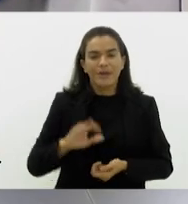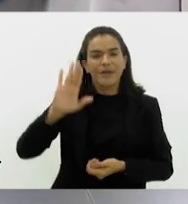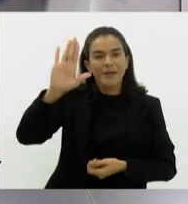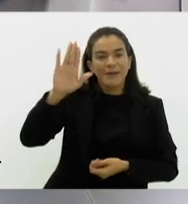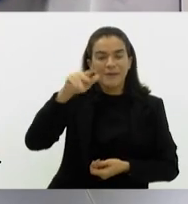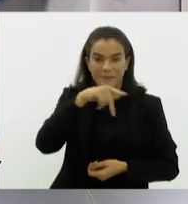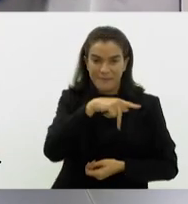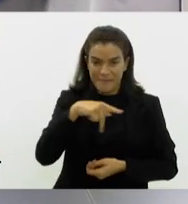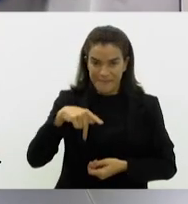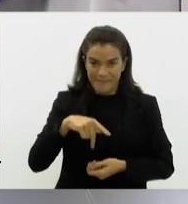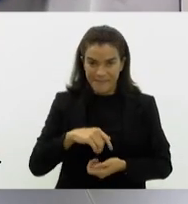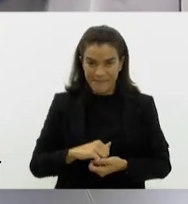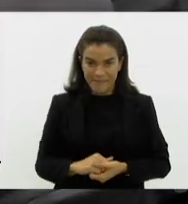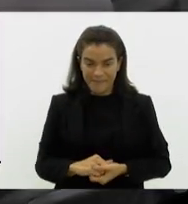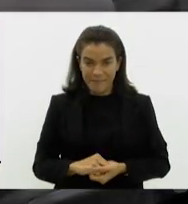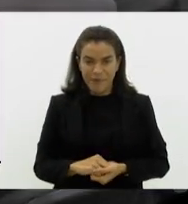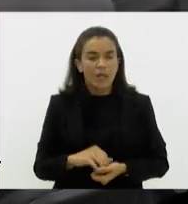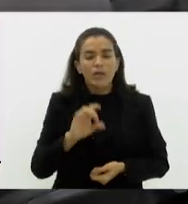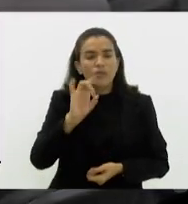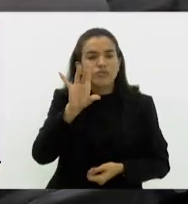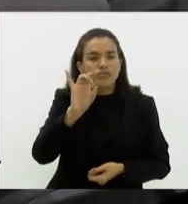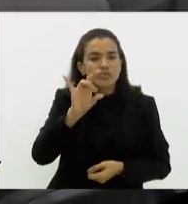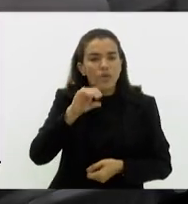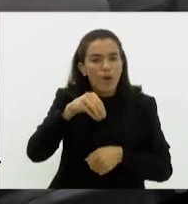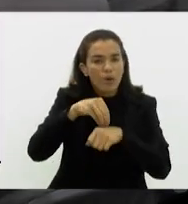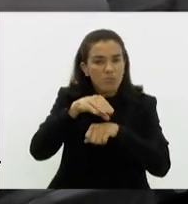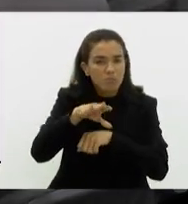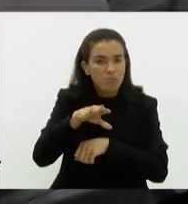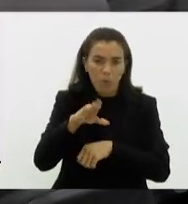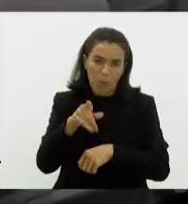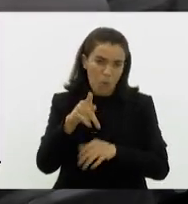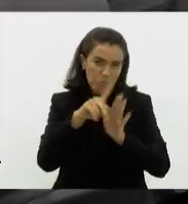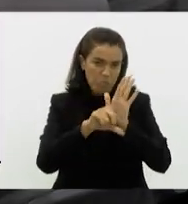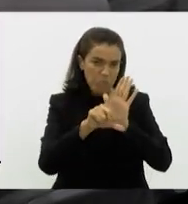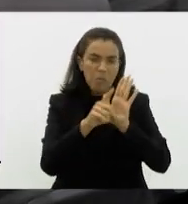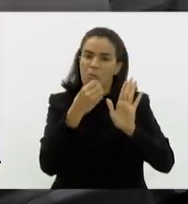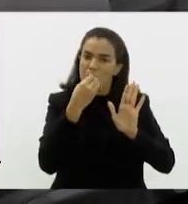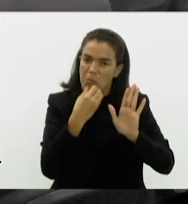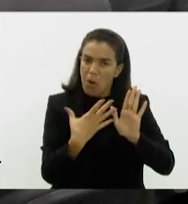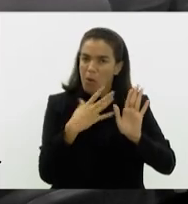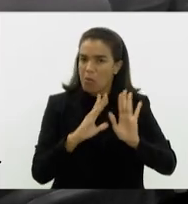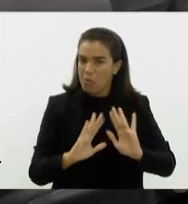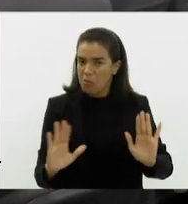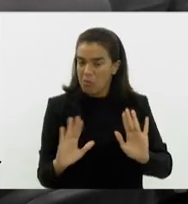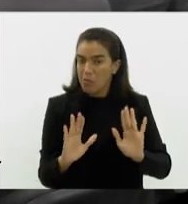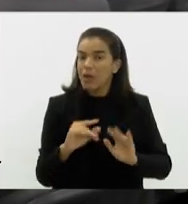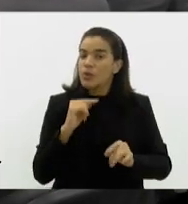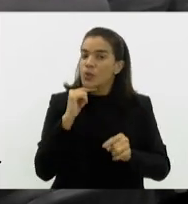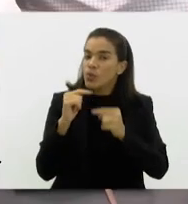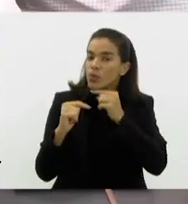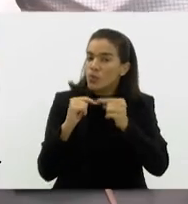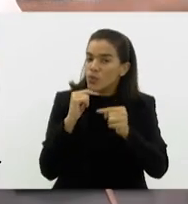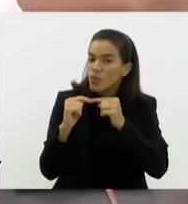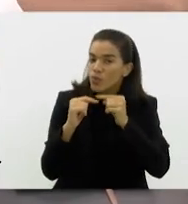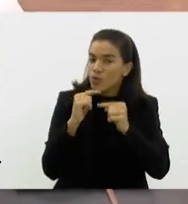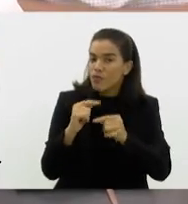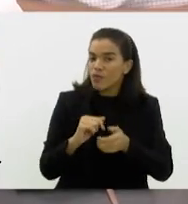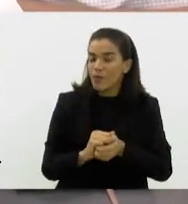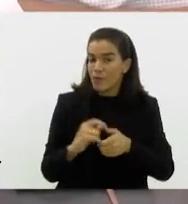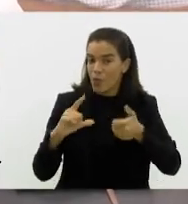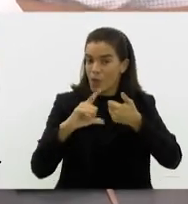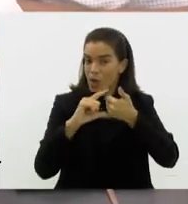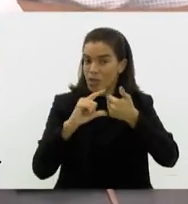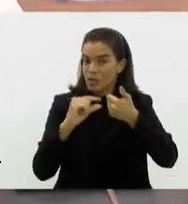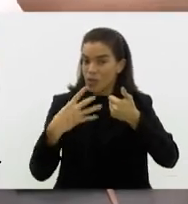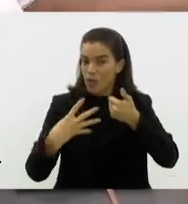Presidente. Deputado Carlos Mink. Não, é uma observação só. O projeto, obviamente, é muito bom. A dúvida é, no artigo